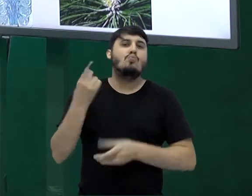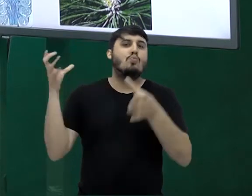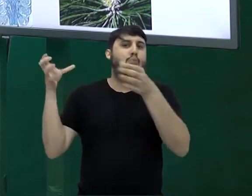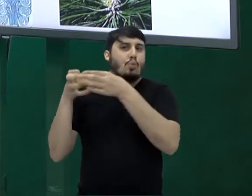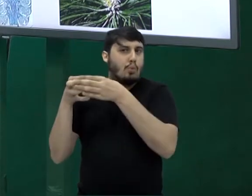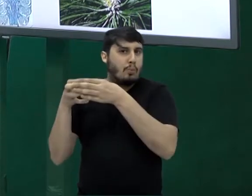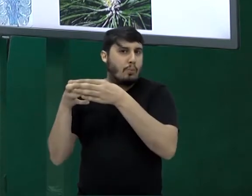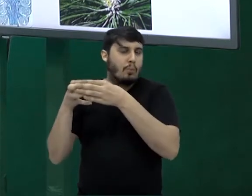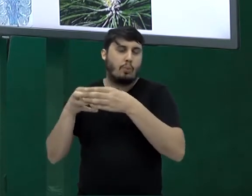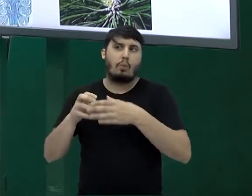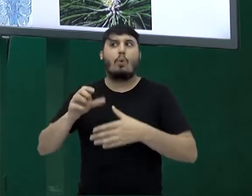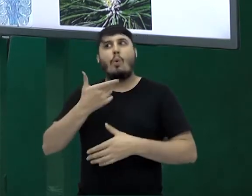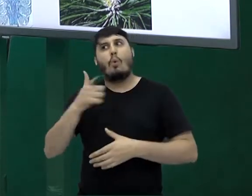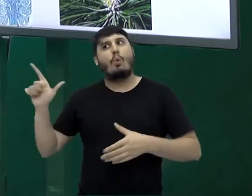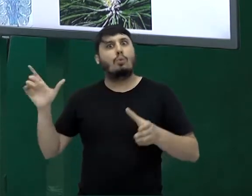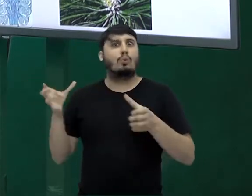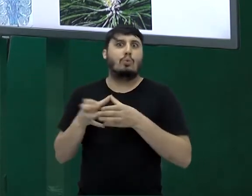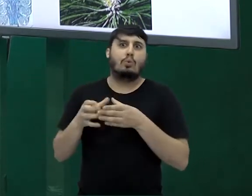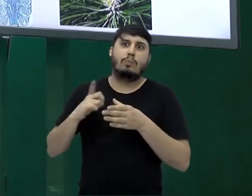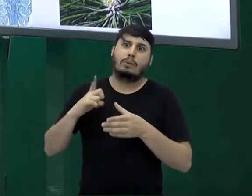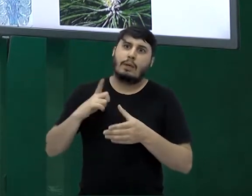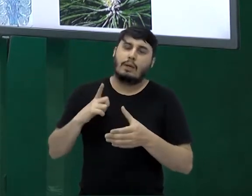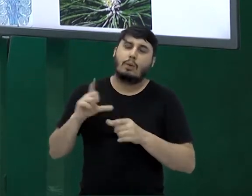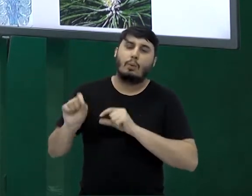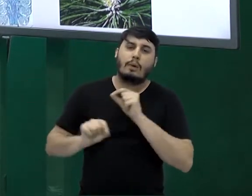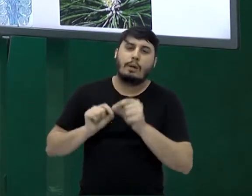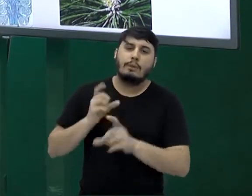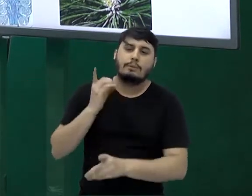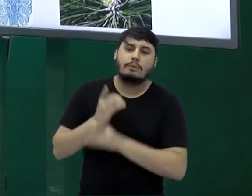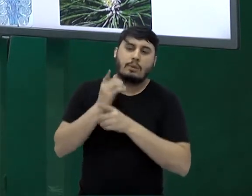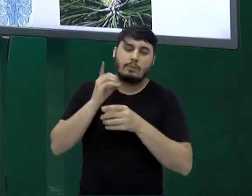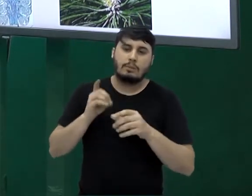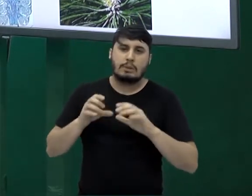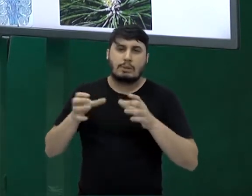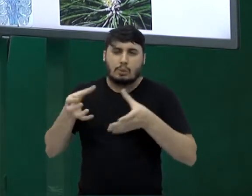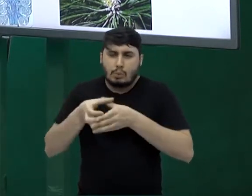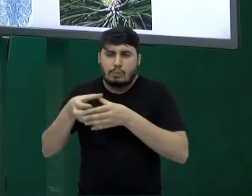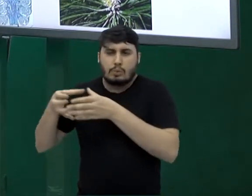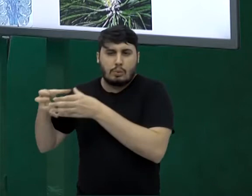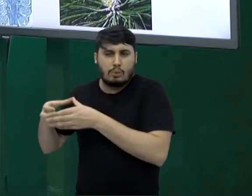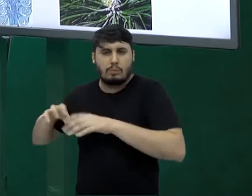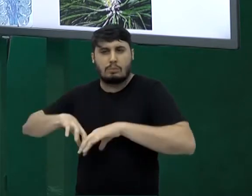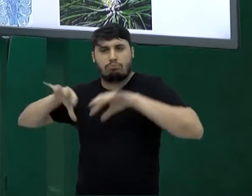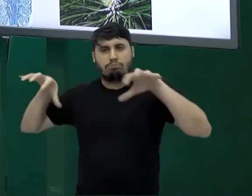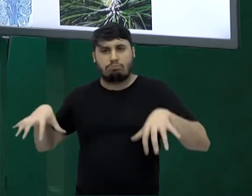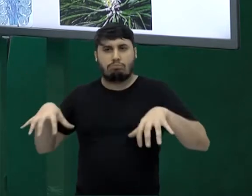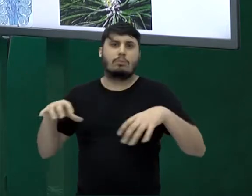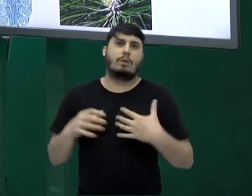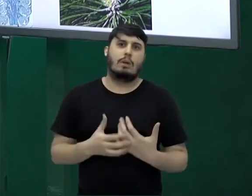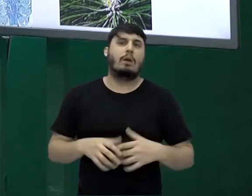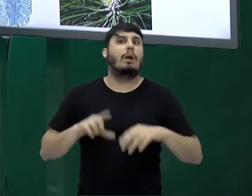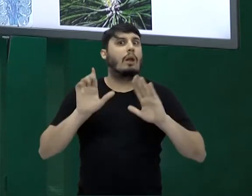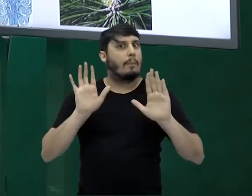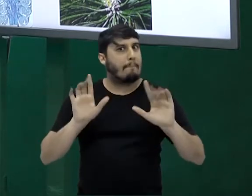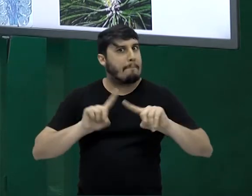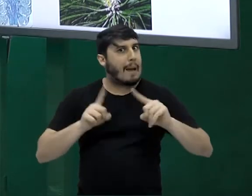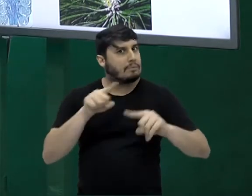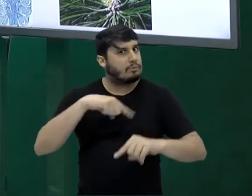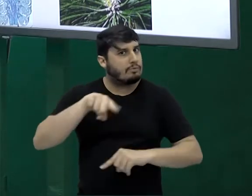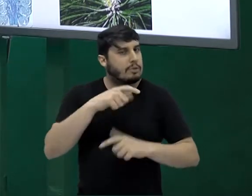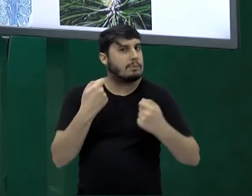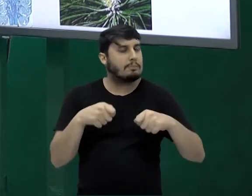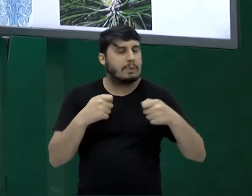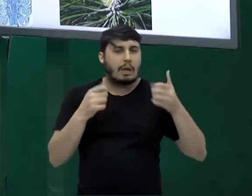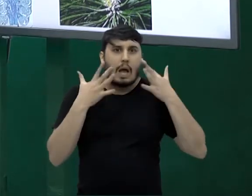muito, sabe, blow your mind. Mas por enquanto, gimnosperma é tudo junto, tá? Mas fica ligado porque isso é atualidade, tá? Isso pode de